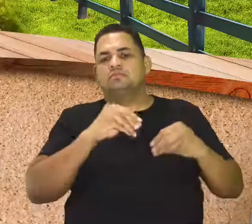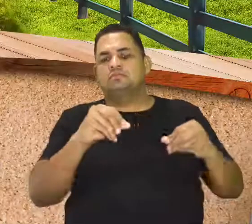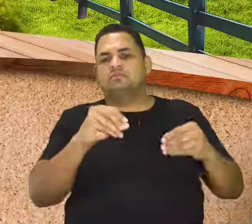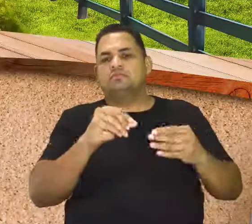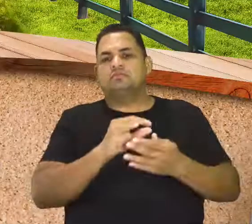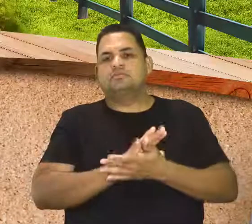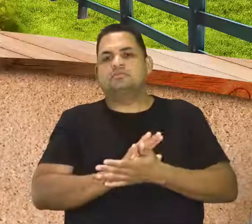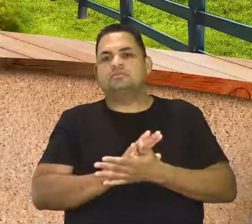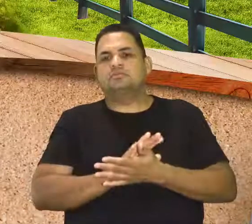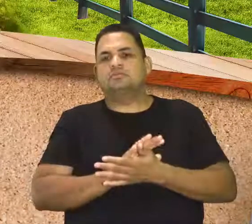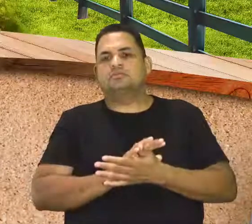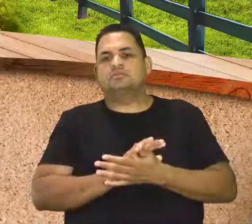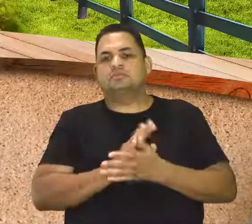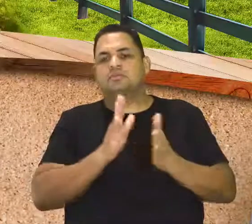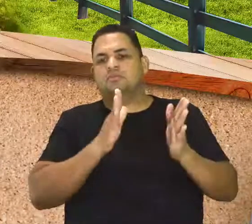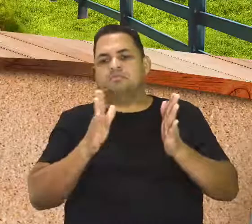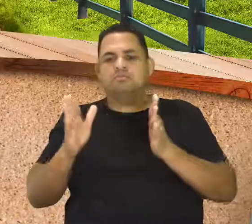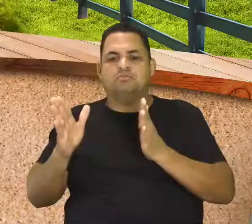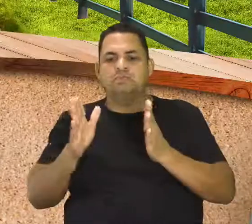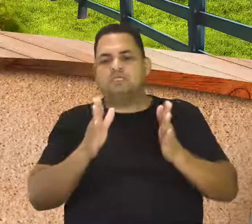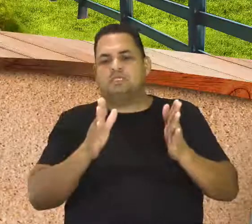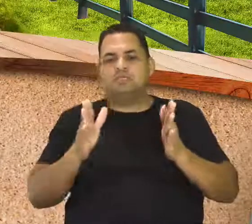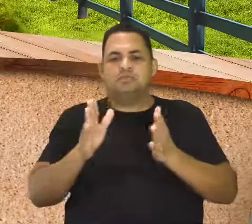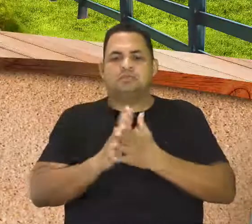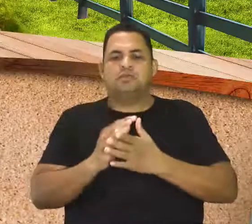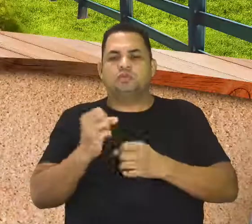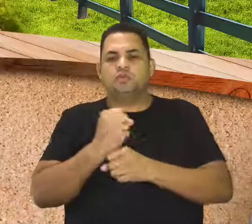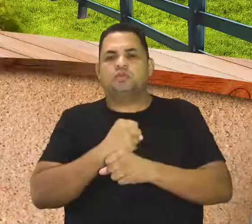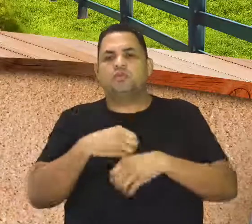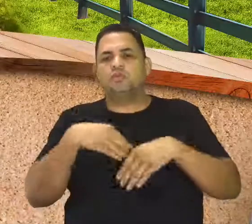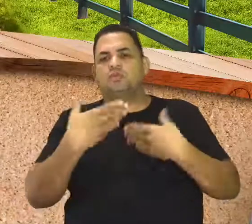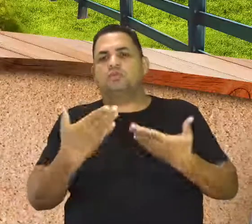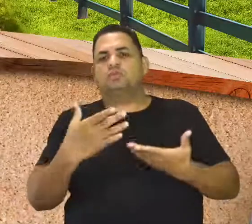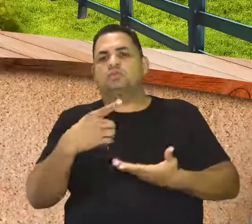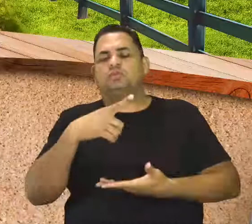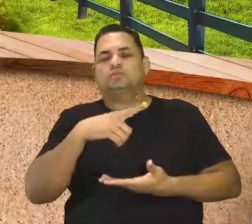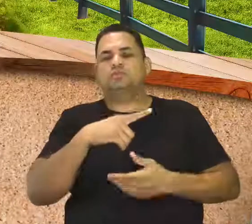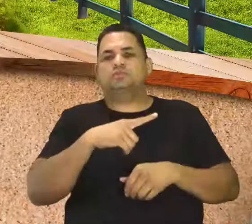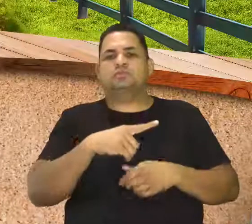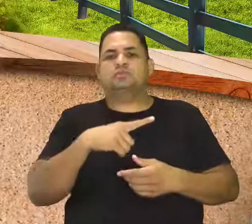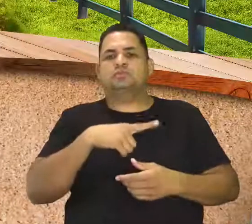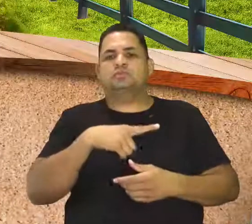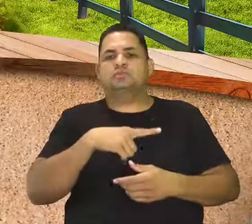intempéries, os períodos sazonais, quanto tempo tem